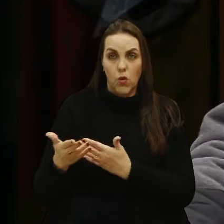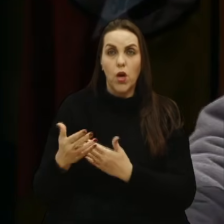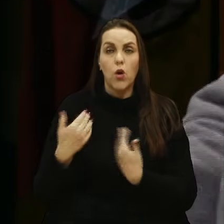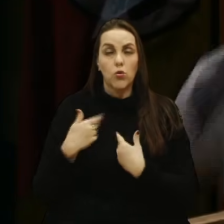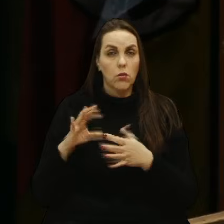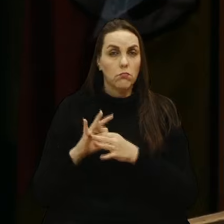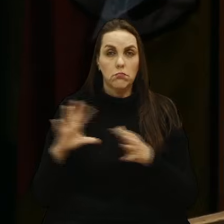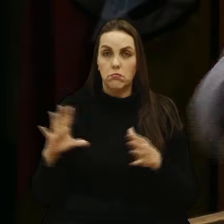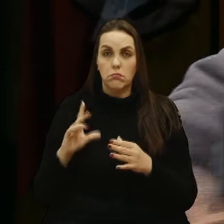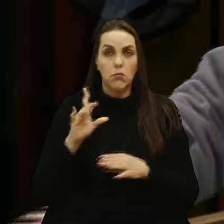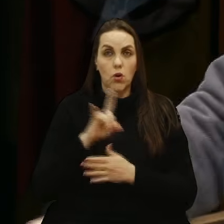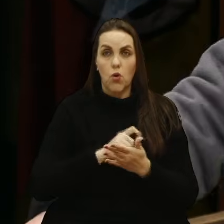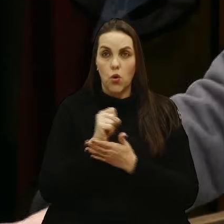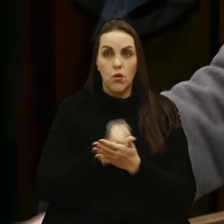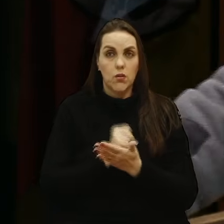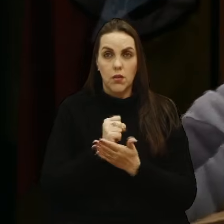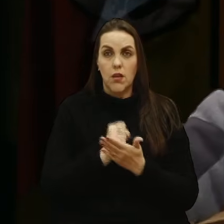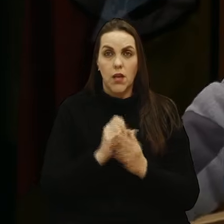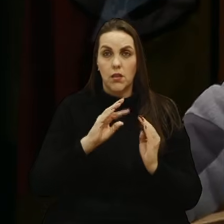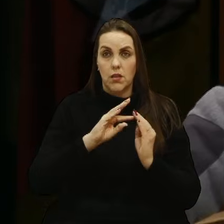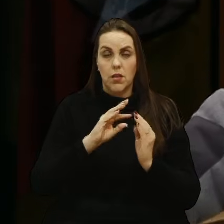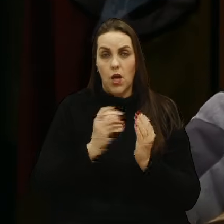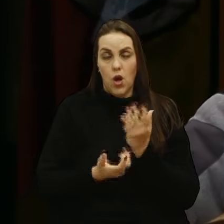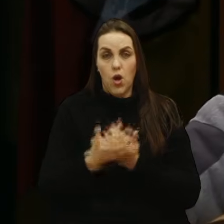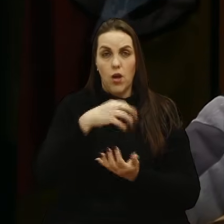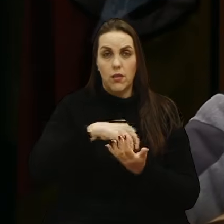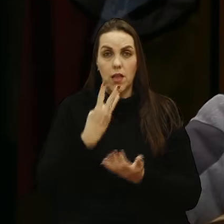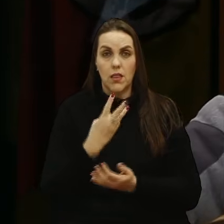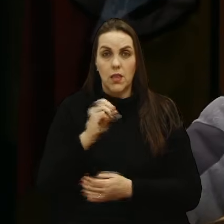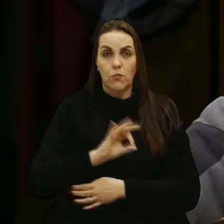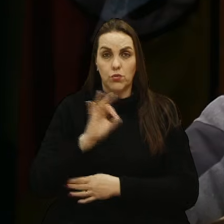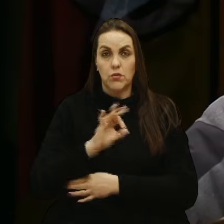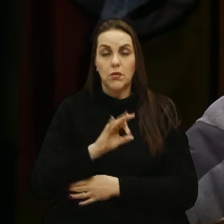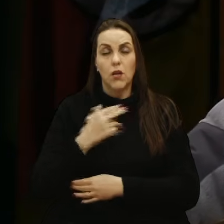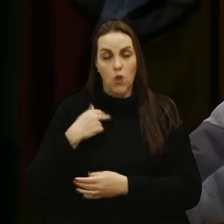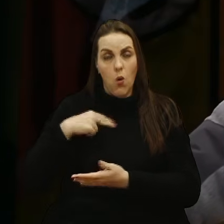com 30% a mais, depois assumo aqui de novo.